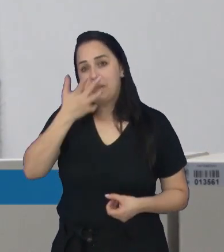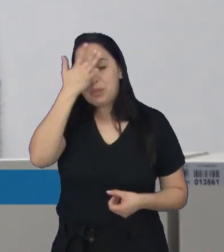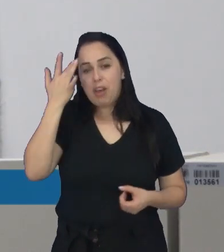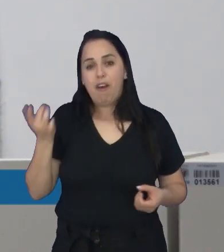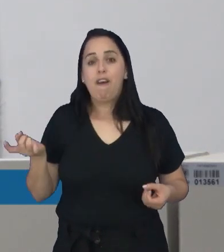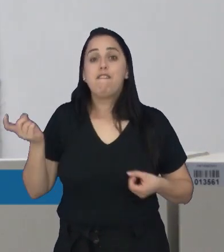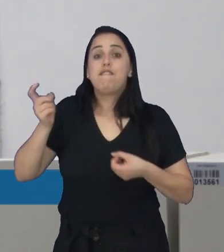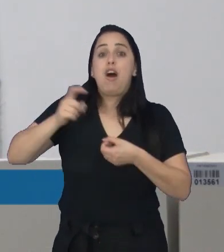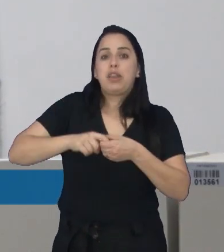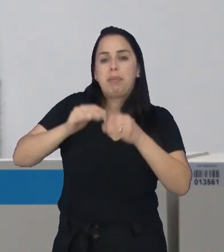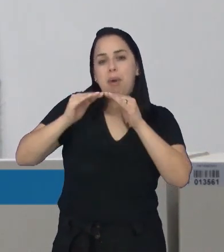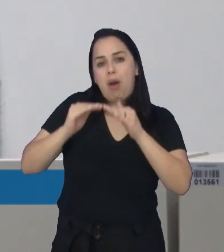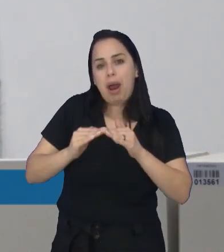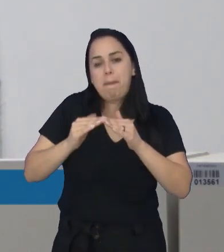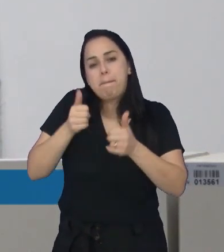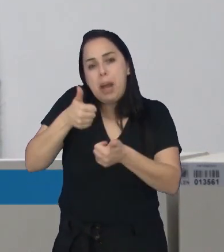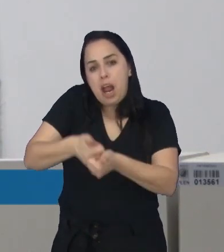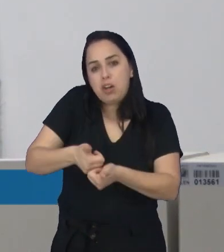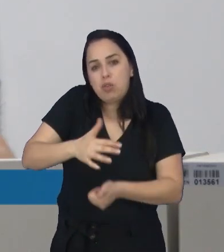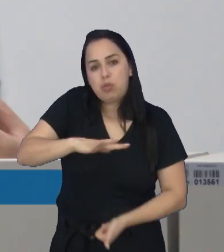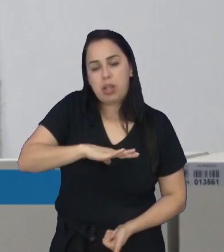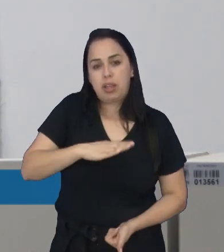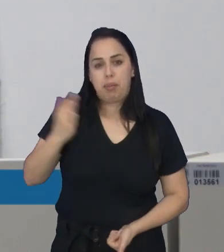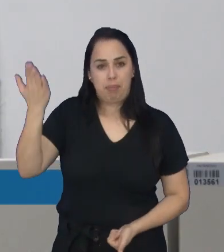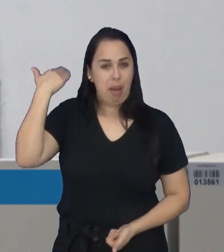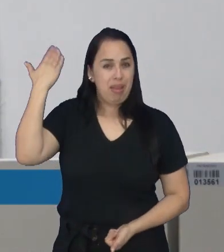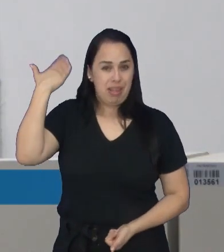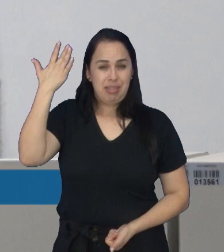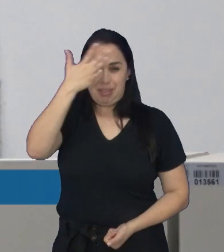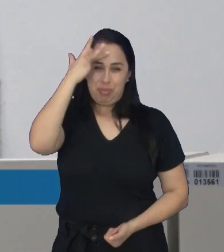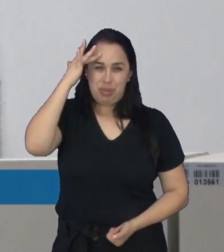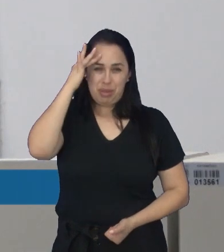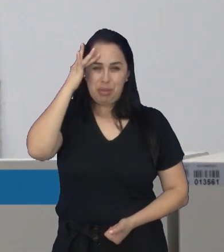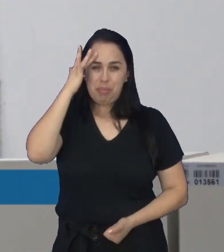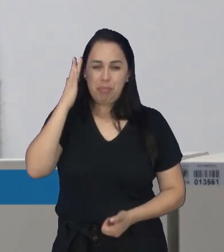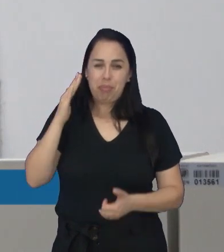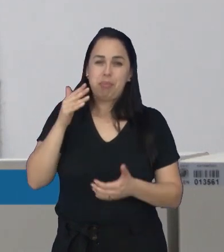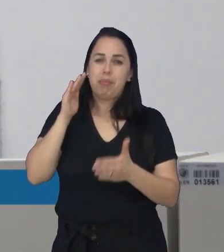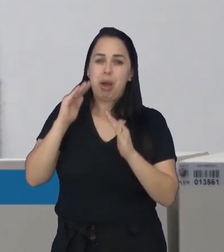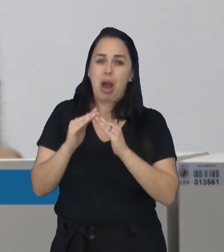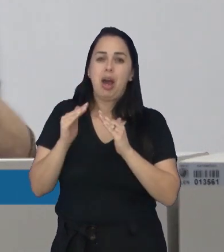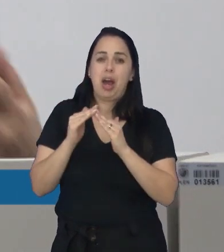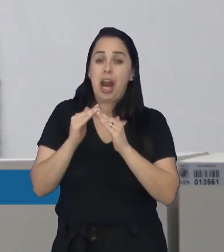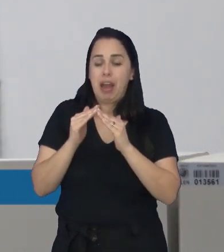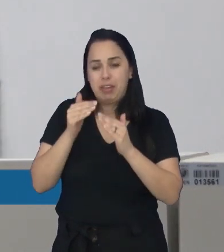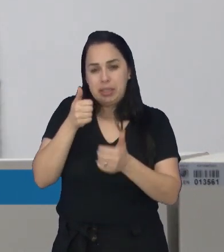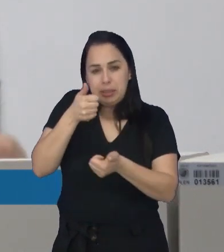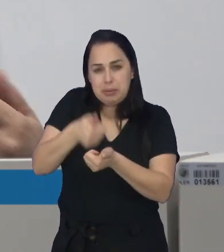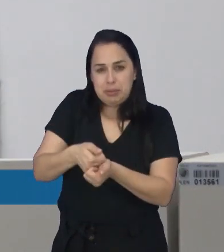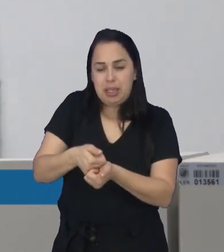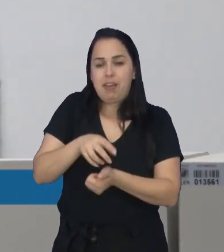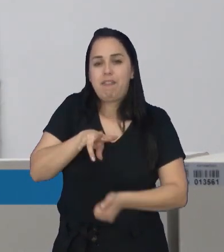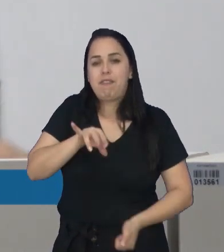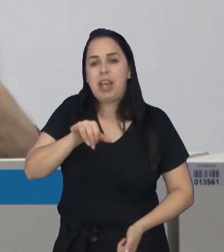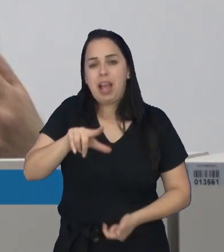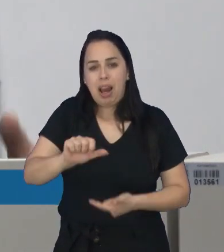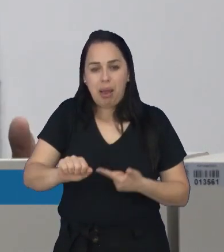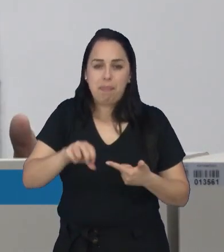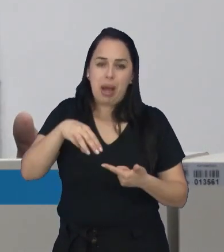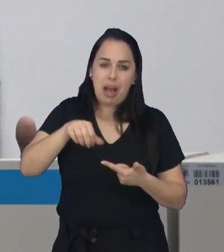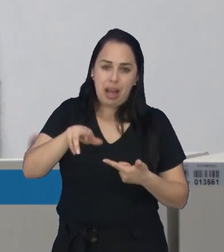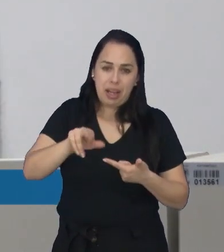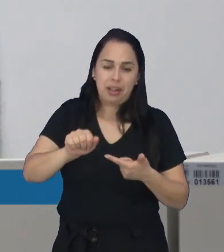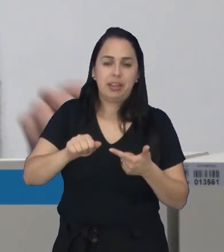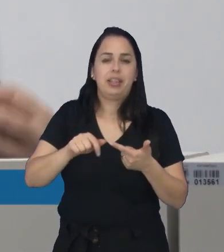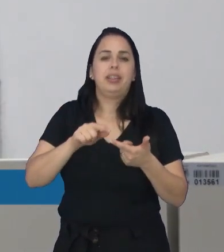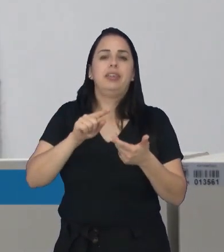voltem a morar nas áreas mais centrais que no passado você tinha uma população no centro da cidade o centro expandido em bairros como Vila Maria Bela Vista já